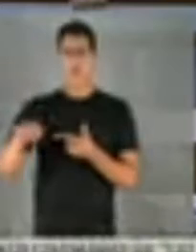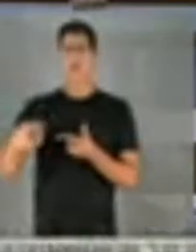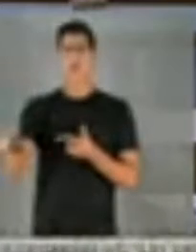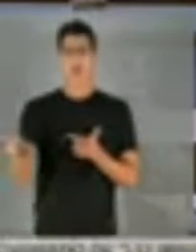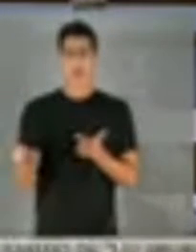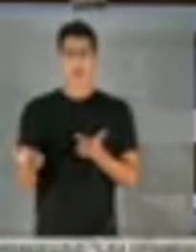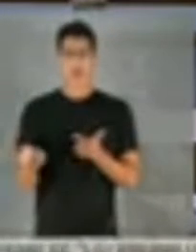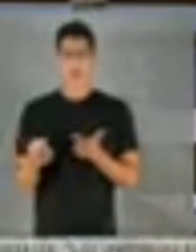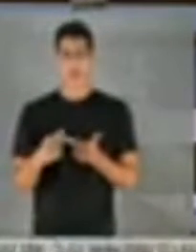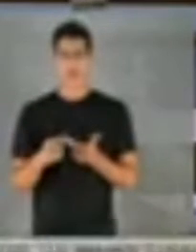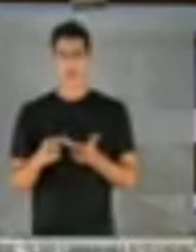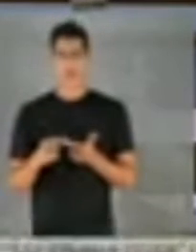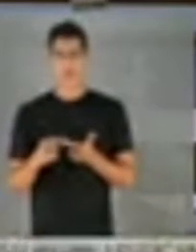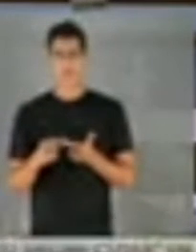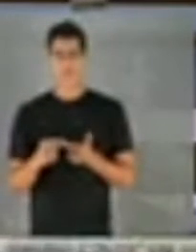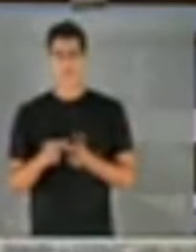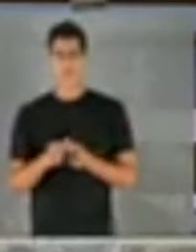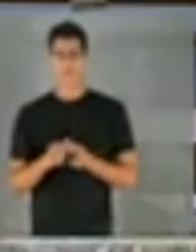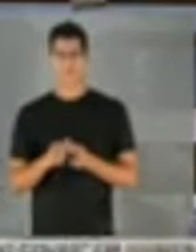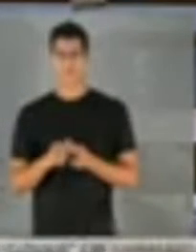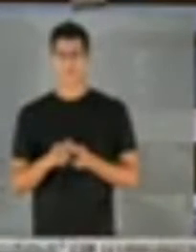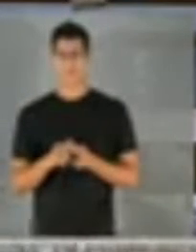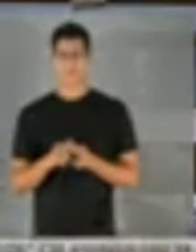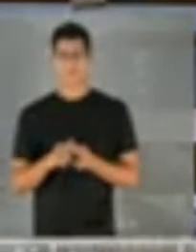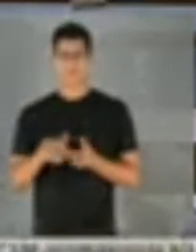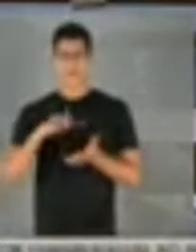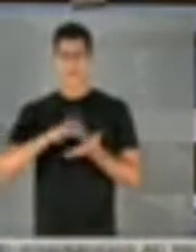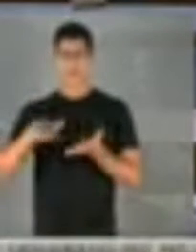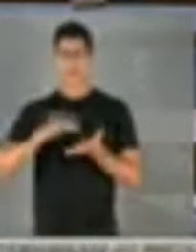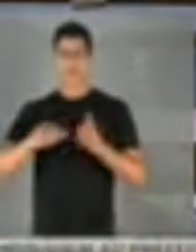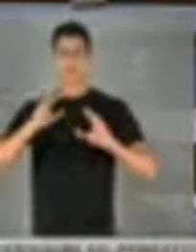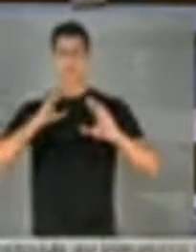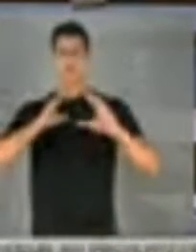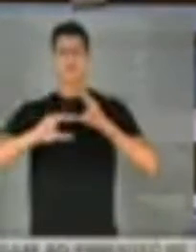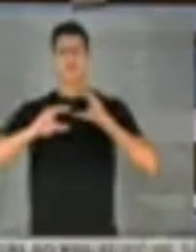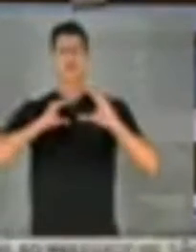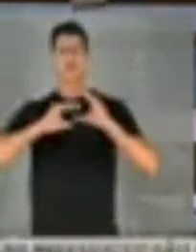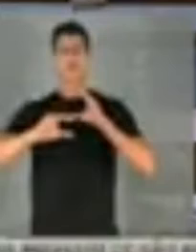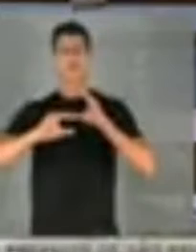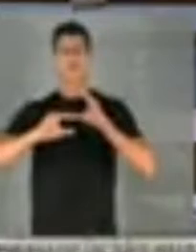comunicação. Marqueteiro de Pazuello. O secretário de comunicação do...